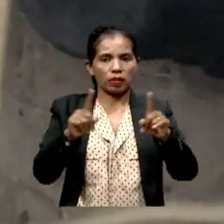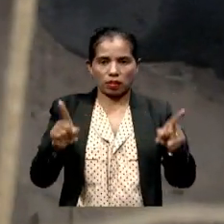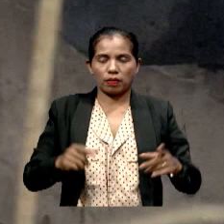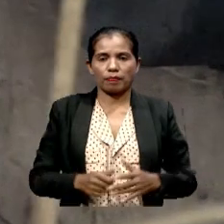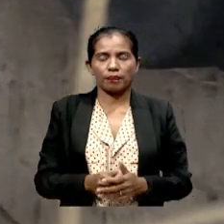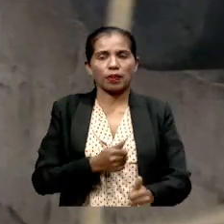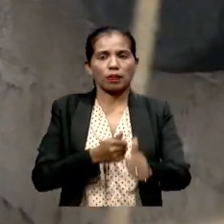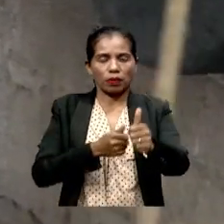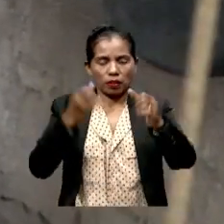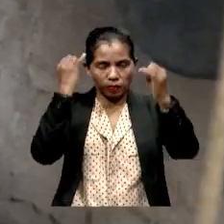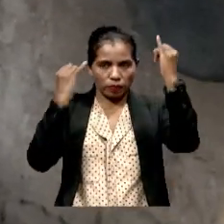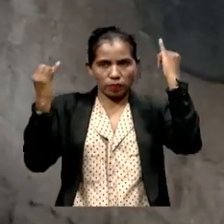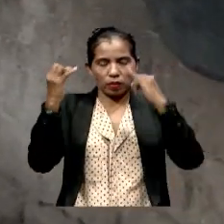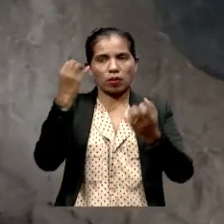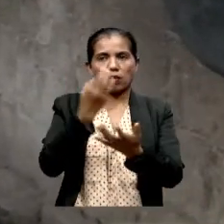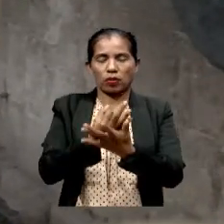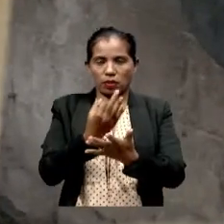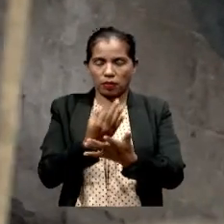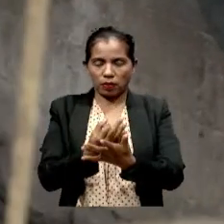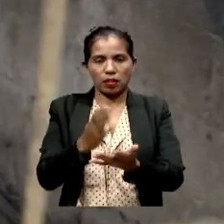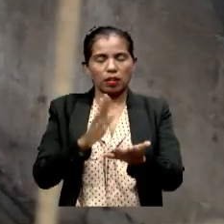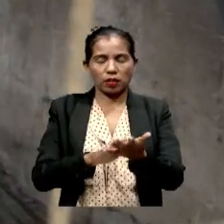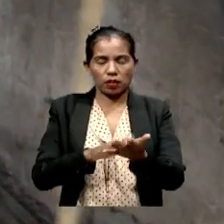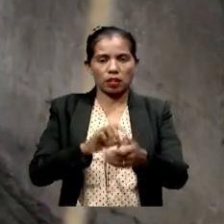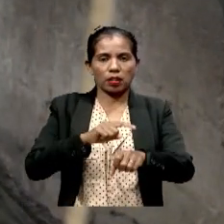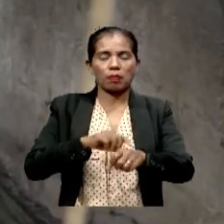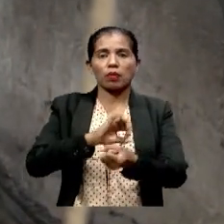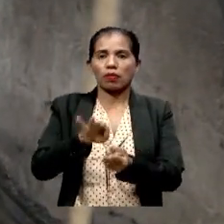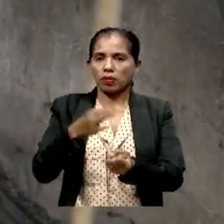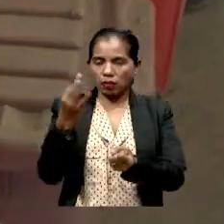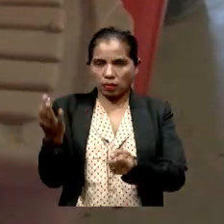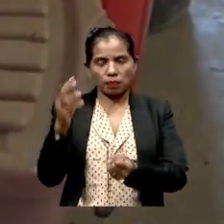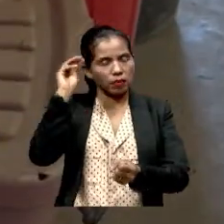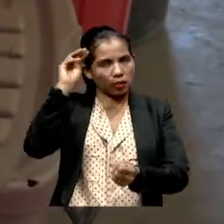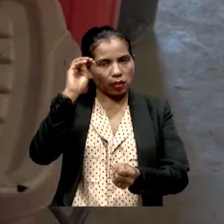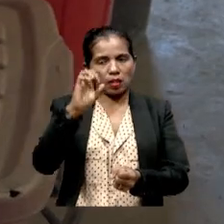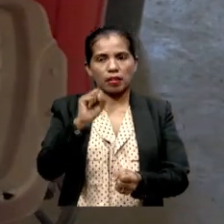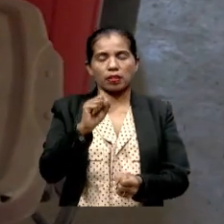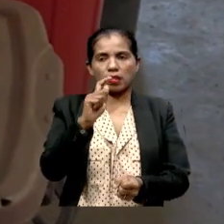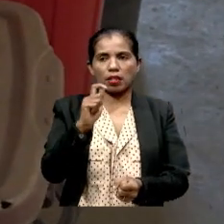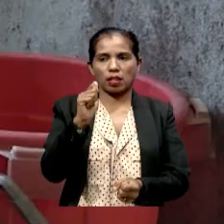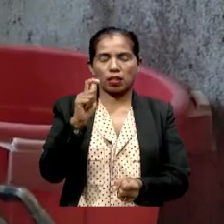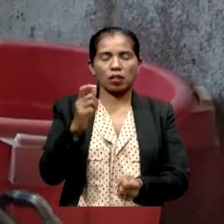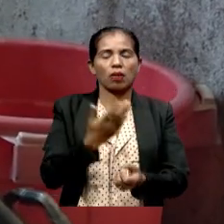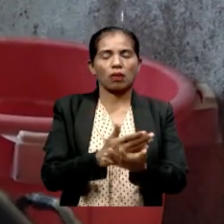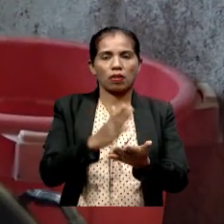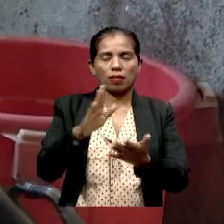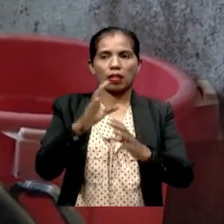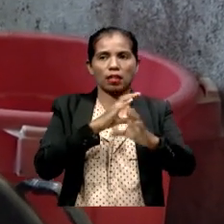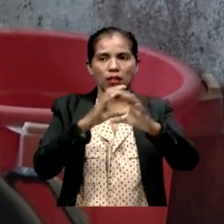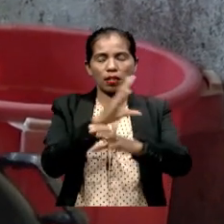Tuir informação, orçamento merenda escolar e a tempo COVID, Ministério Estatal utiliza horisosa falcareta no